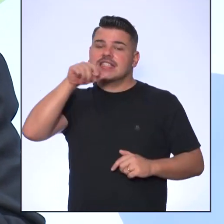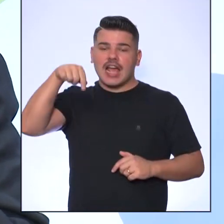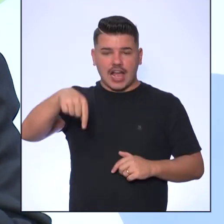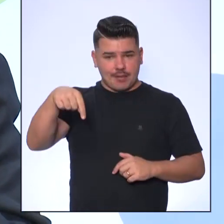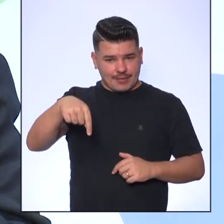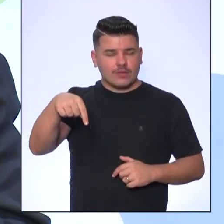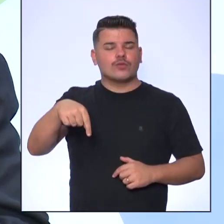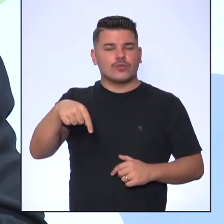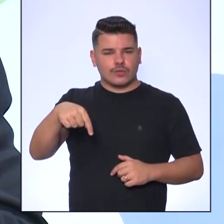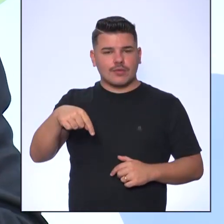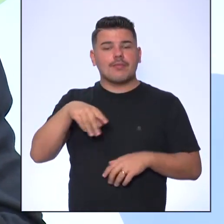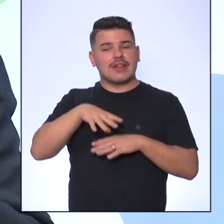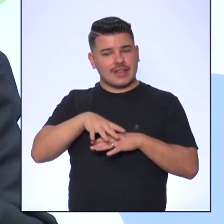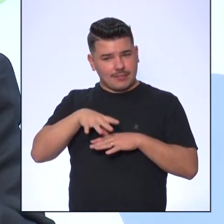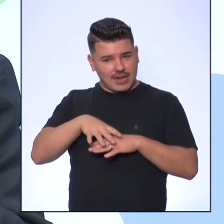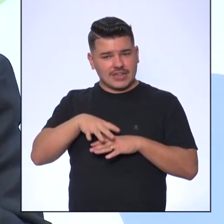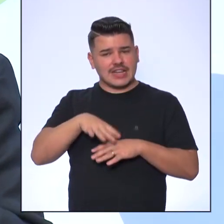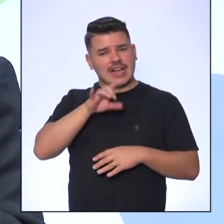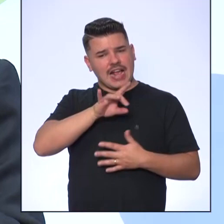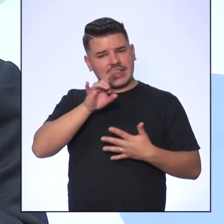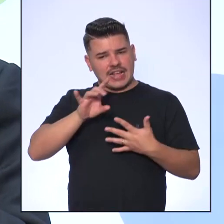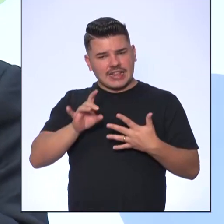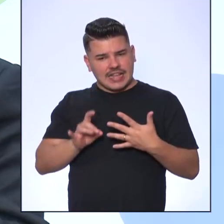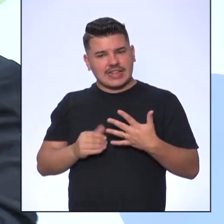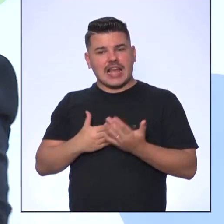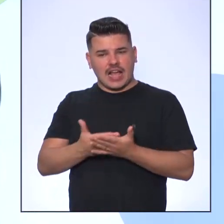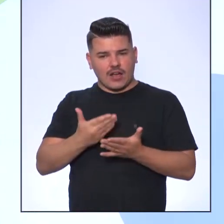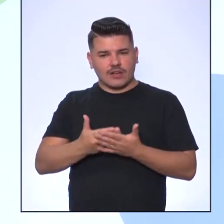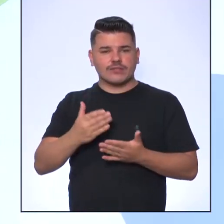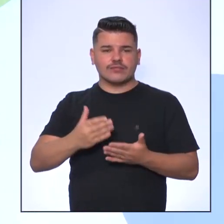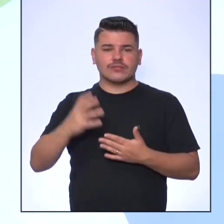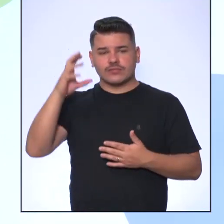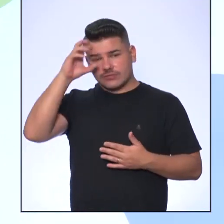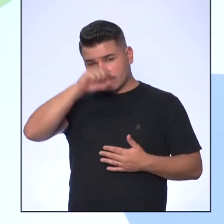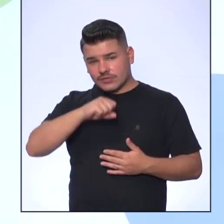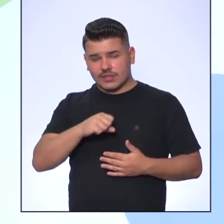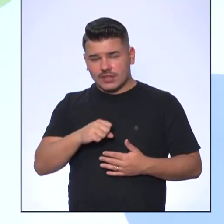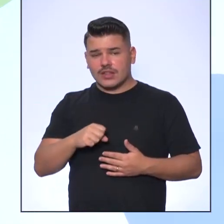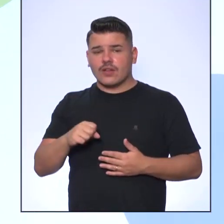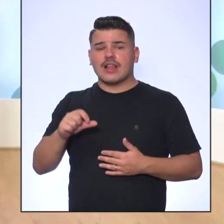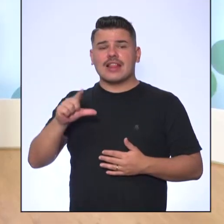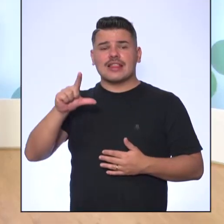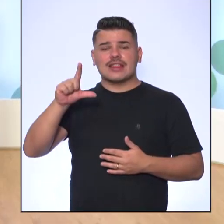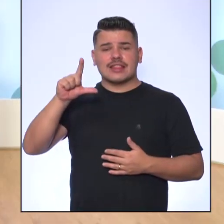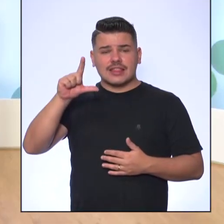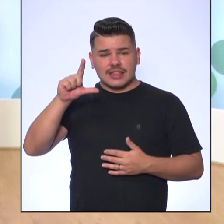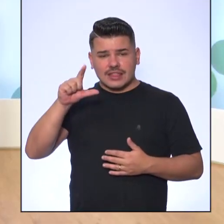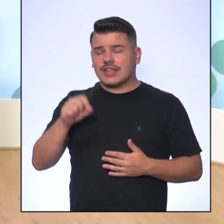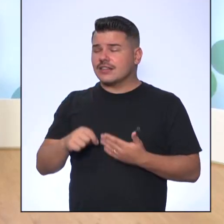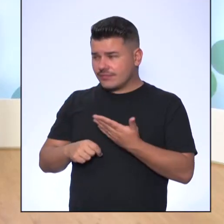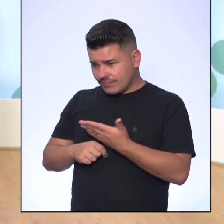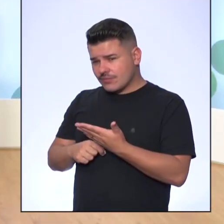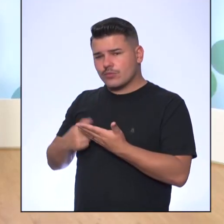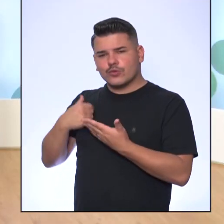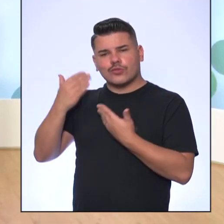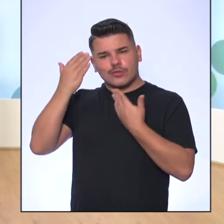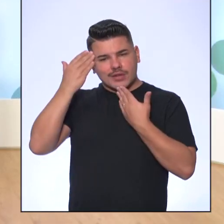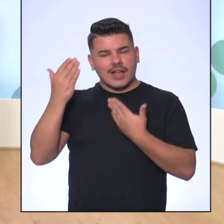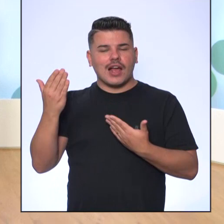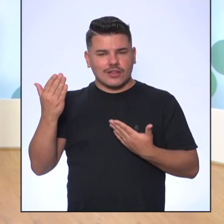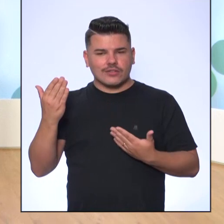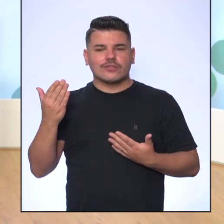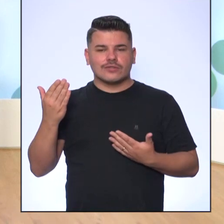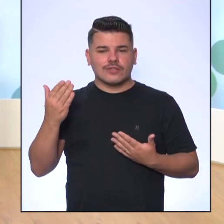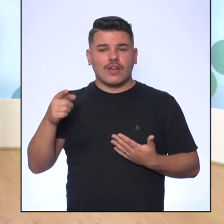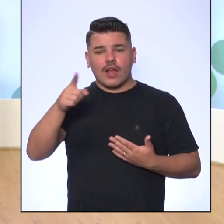Uma matemática também, uma de cada área do conhecimento. Seja, 10 segundos, estamos acabando, muito obrigado. Tua dica